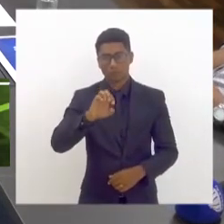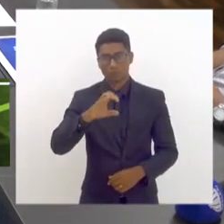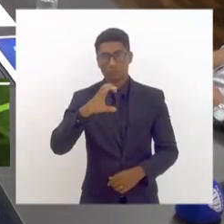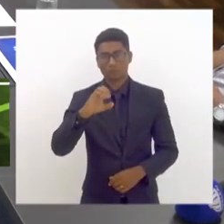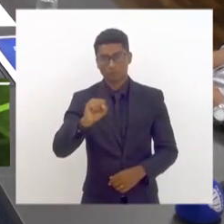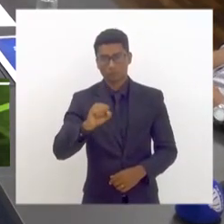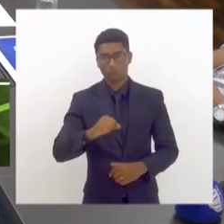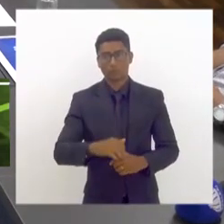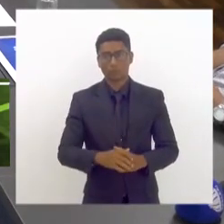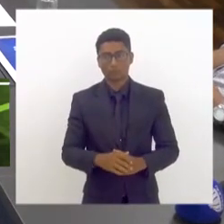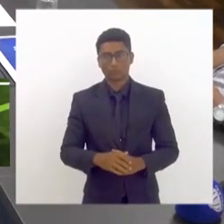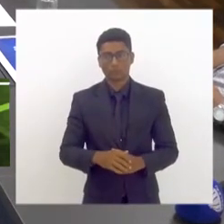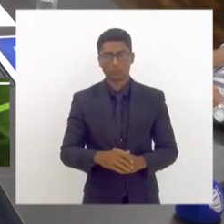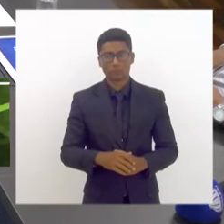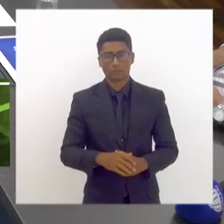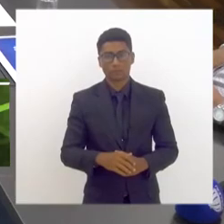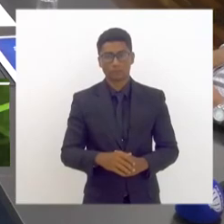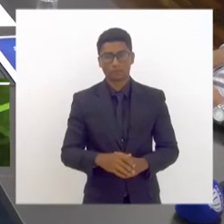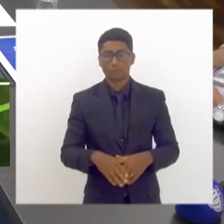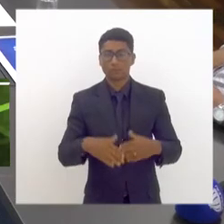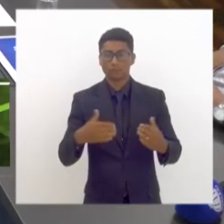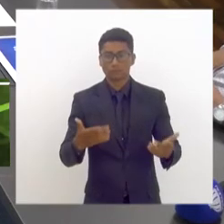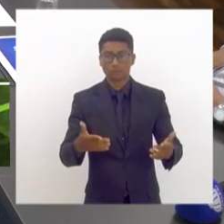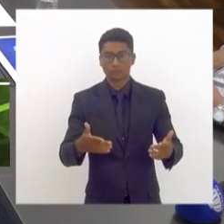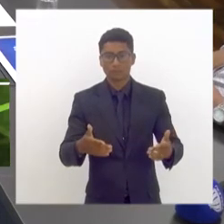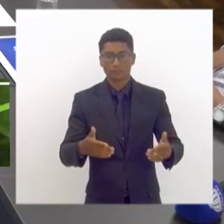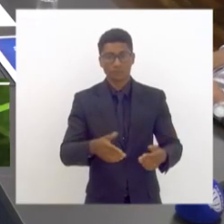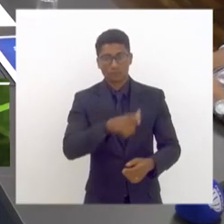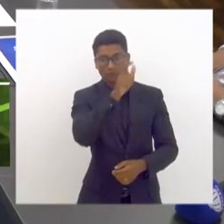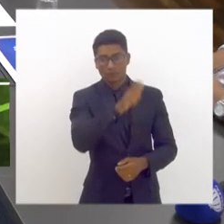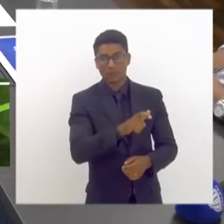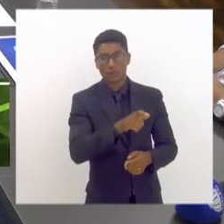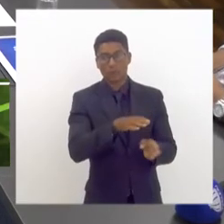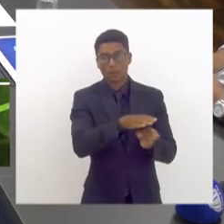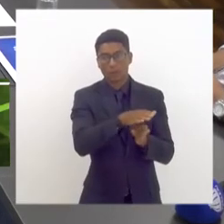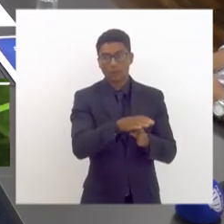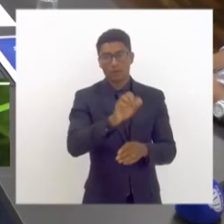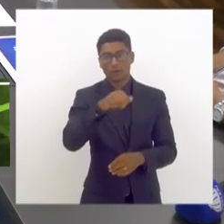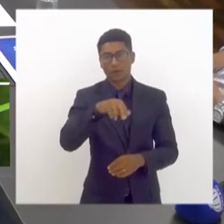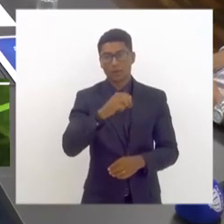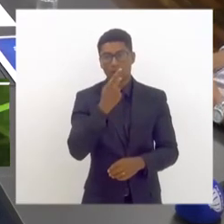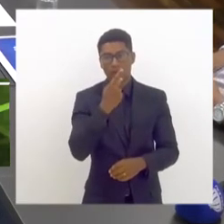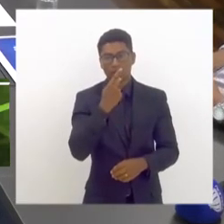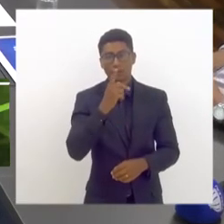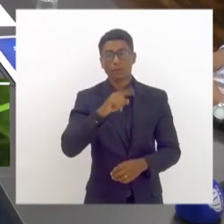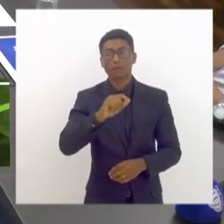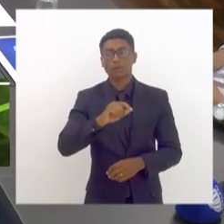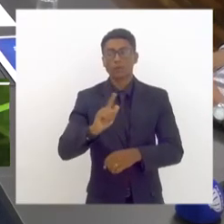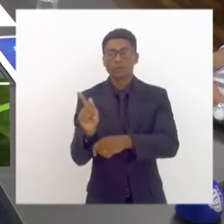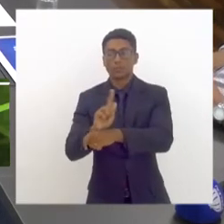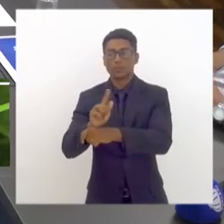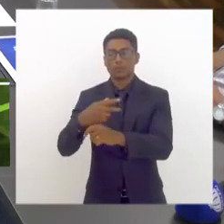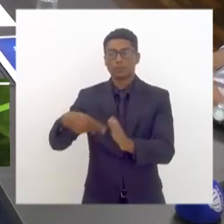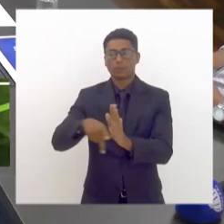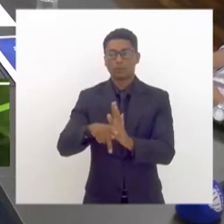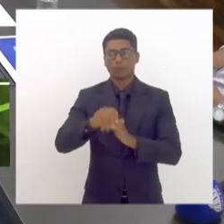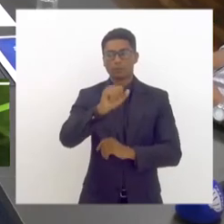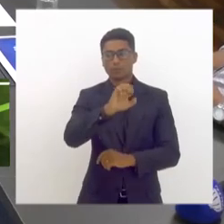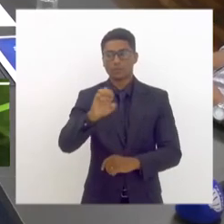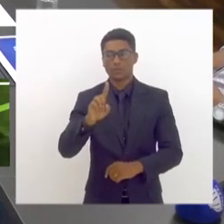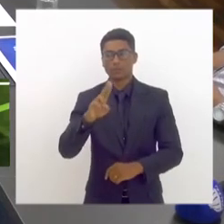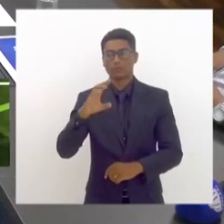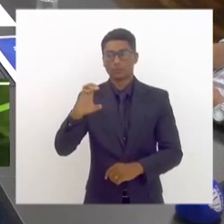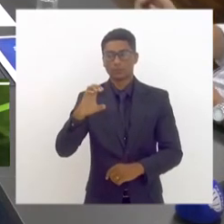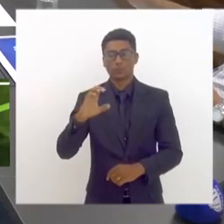Conselho sobre o Ensino Médio. Bom, como a conselheira Ana Karina colocou, são questões de gestão da SEDUC. O que eu gostaria de complementar, eu participei